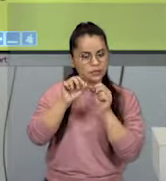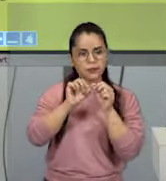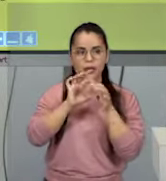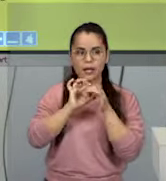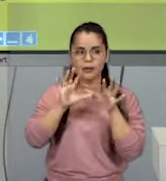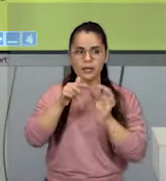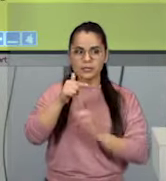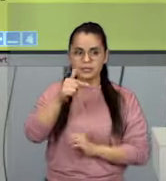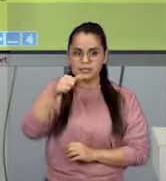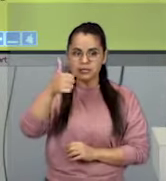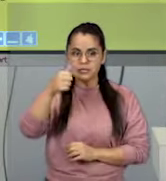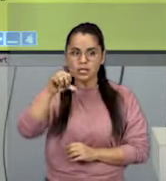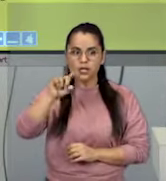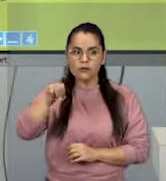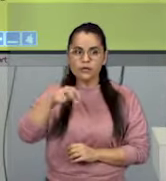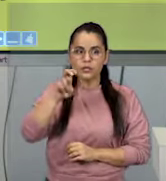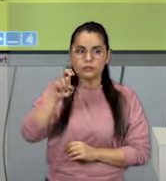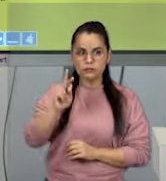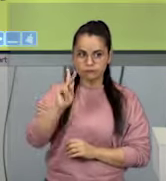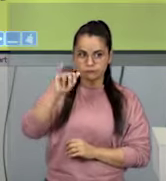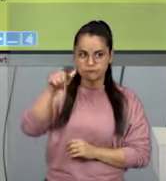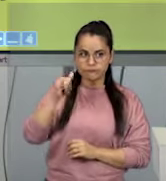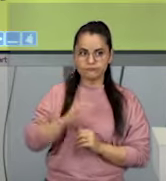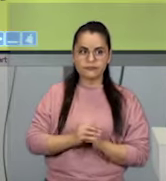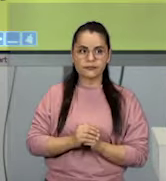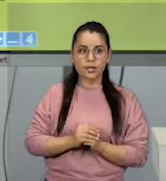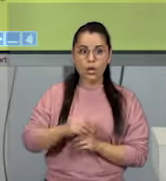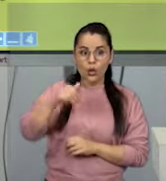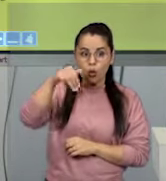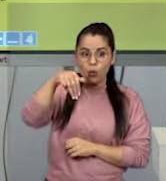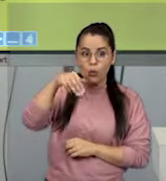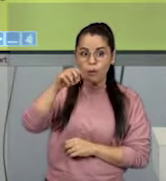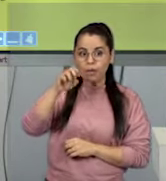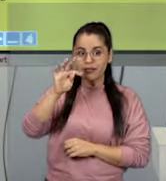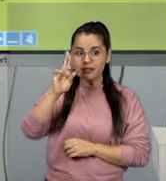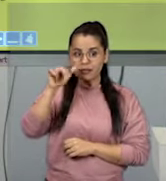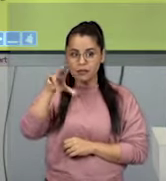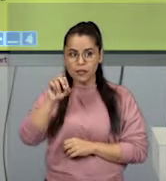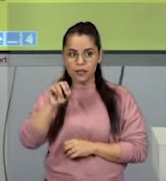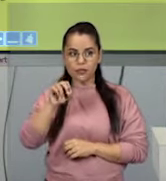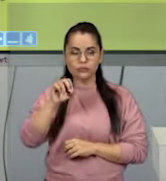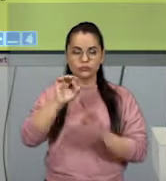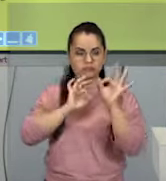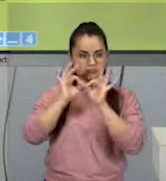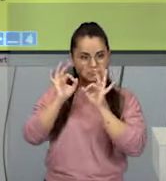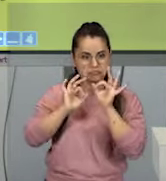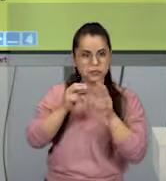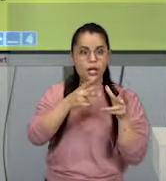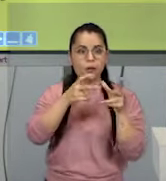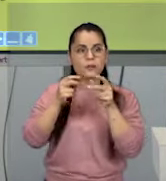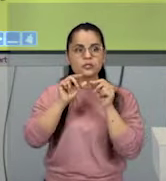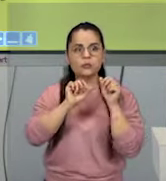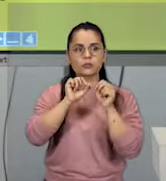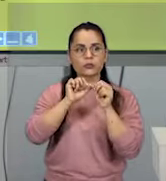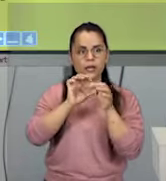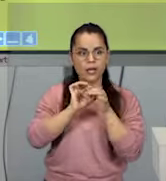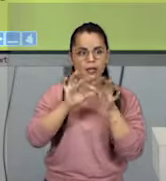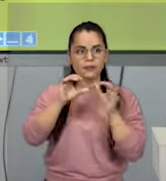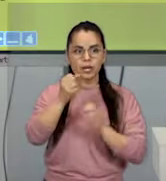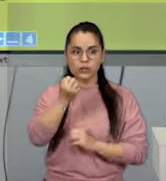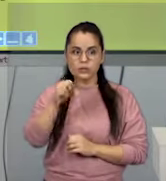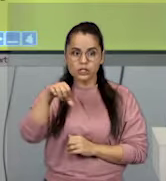libera 719 e para aumentando nós Montamos a regra de três e percebemos que ele